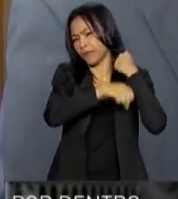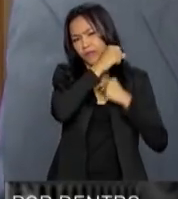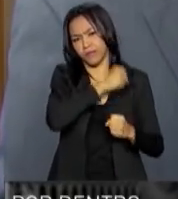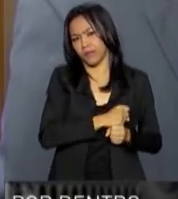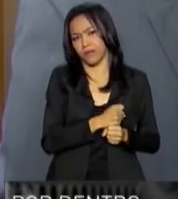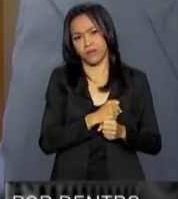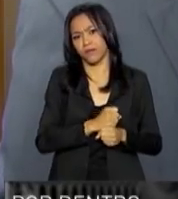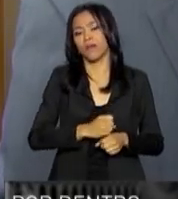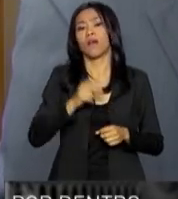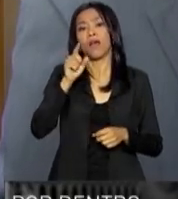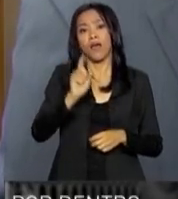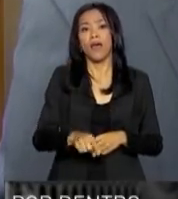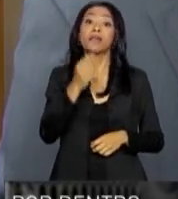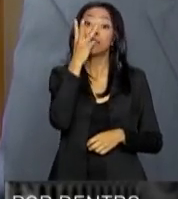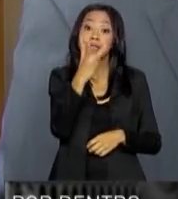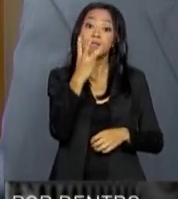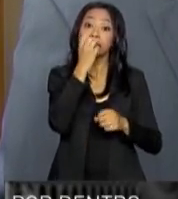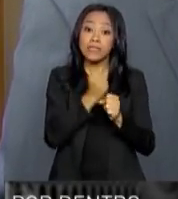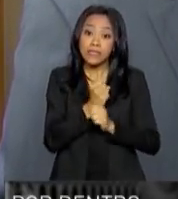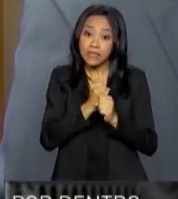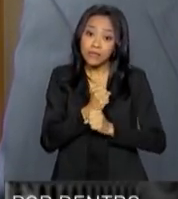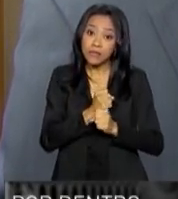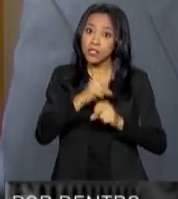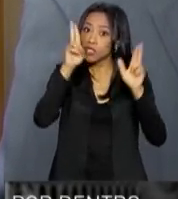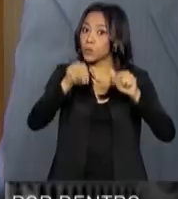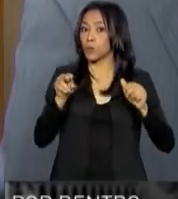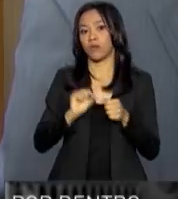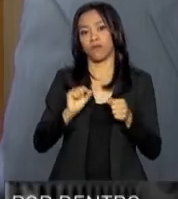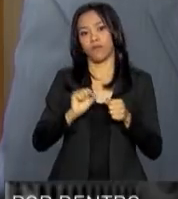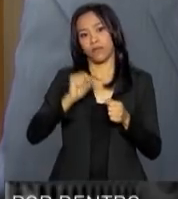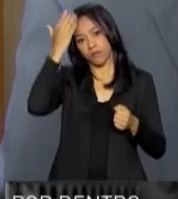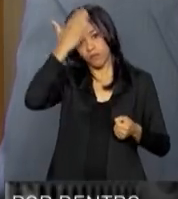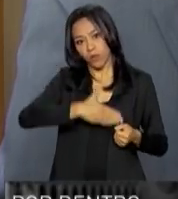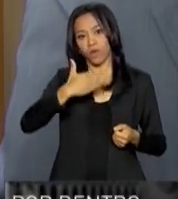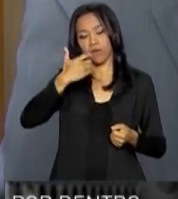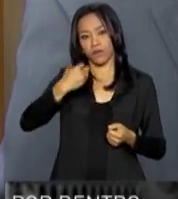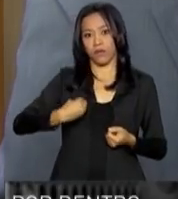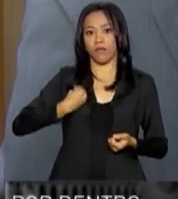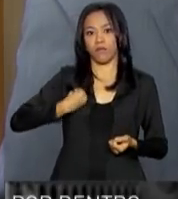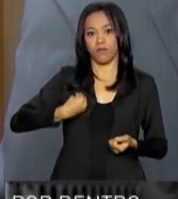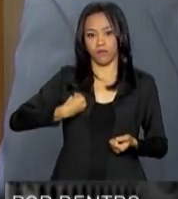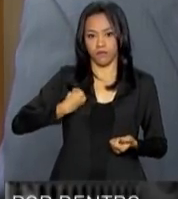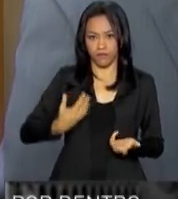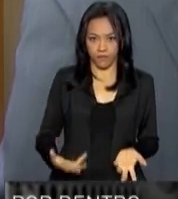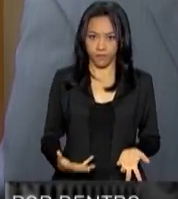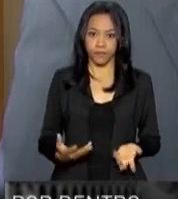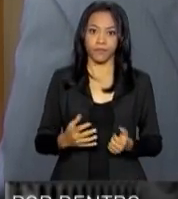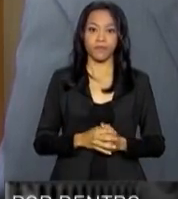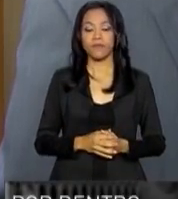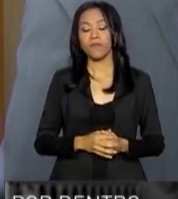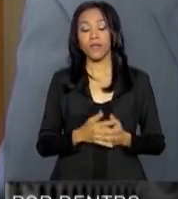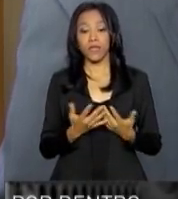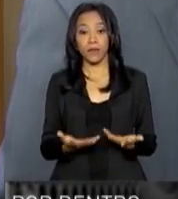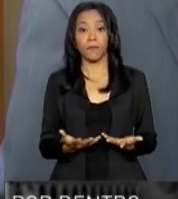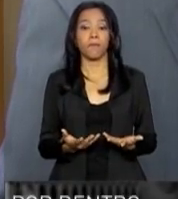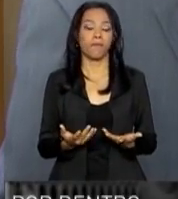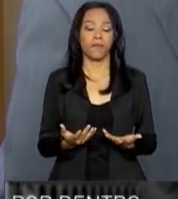três anos de pessoas que nunca realizaram fim de vida que o processo de fé devido nenhuma data estanque quer dizer olha